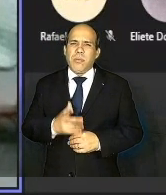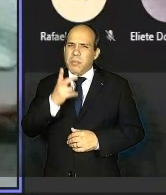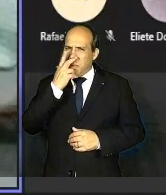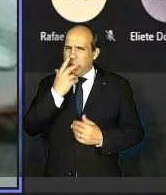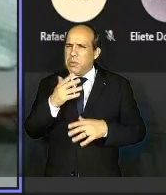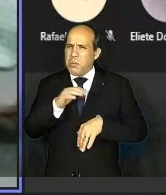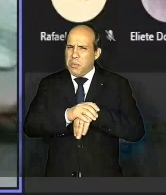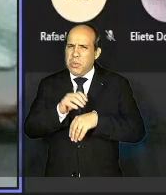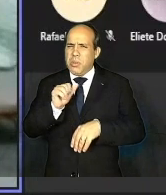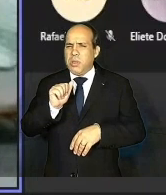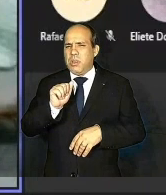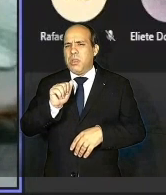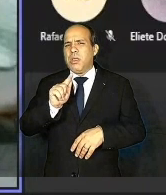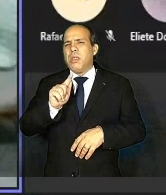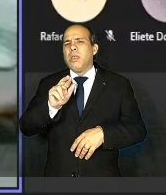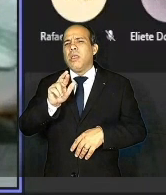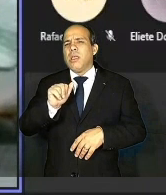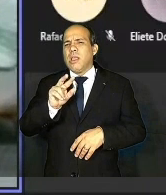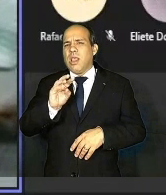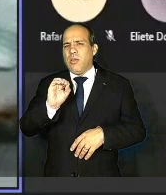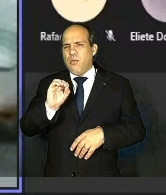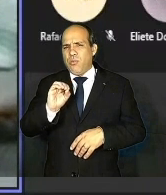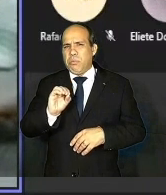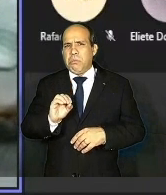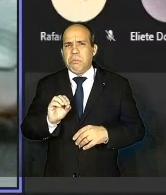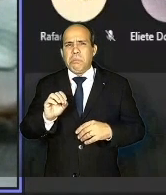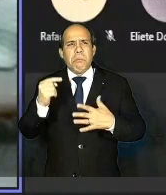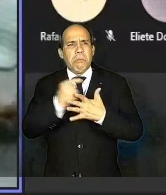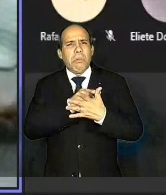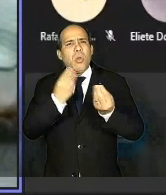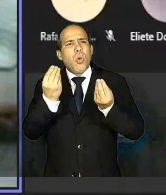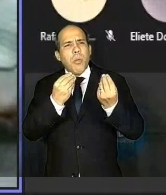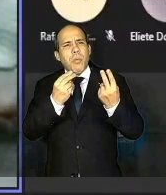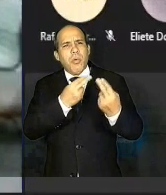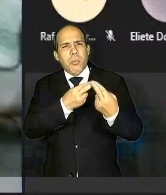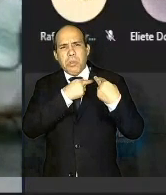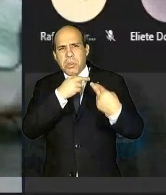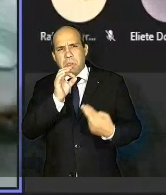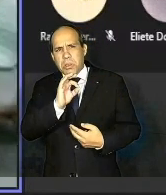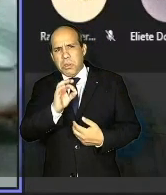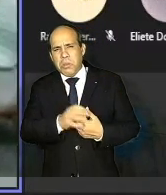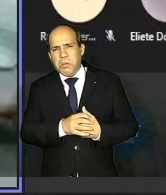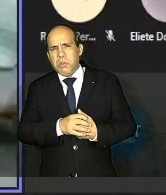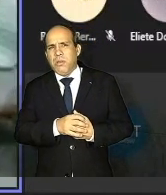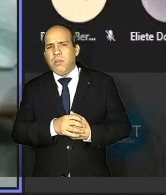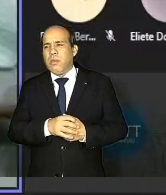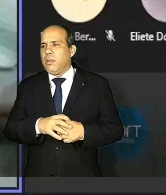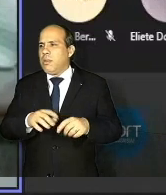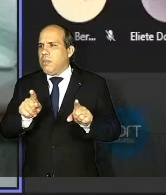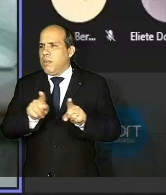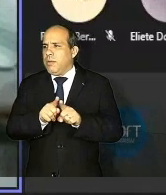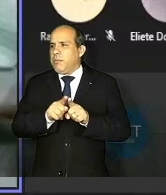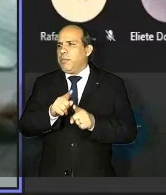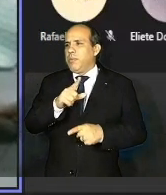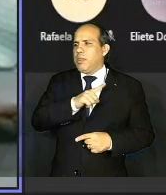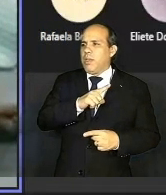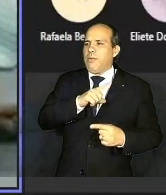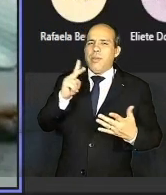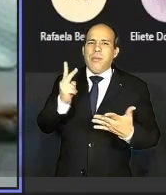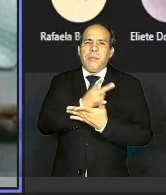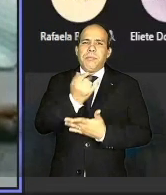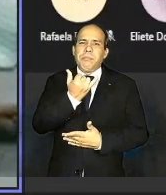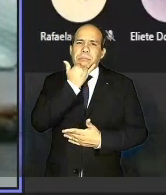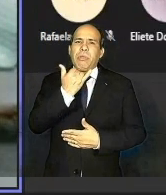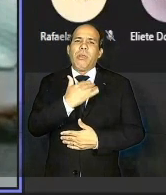isso aqui, enfim... Ninguém levantou. Tem muito agravo, né? Aquela questão da competência. Justamente. Muito bem.